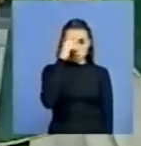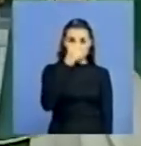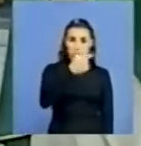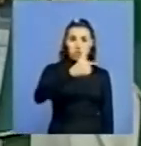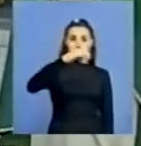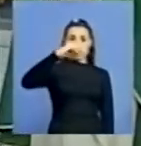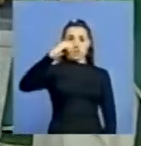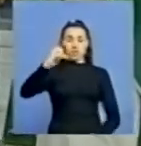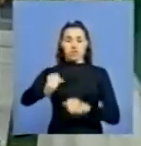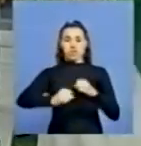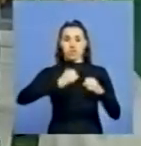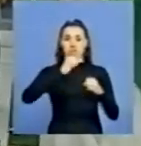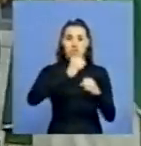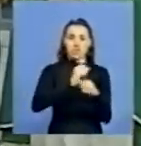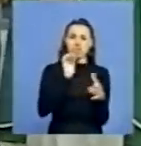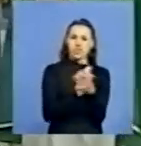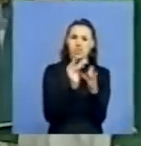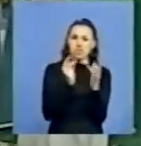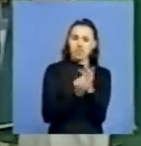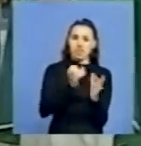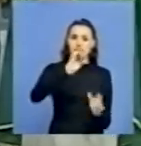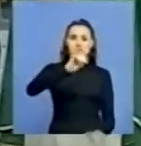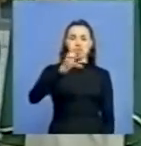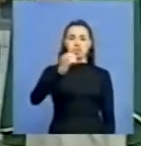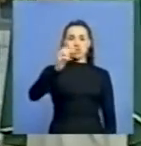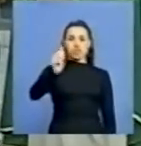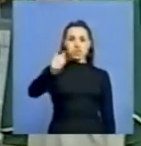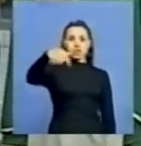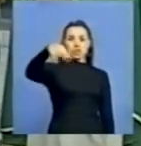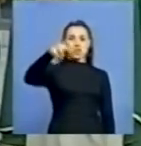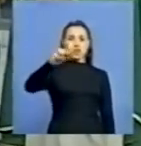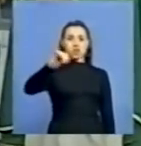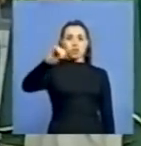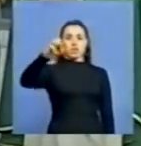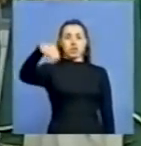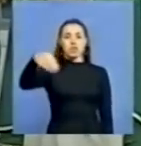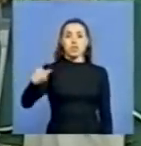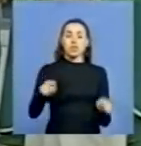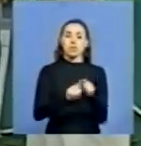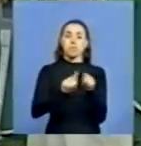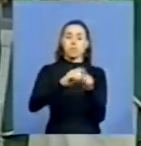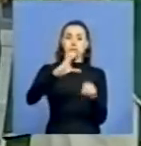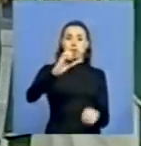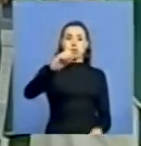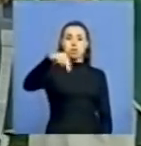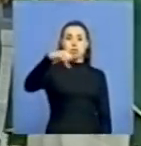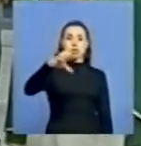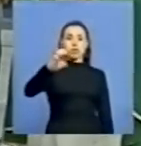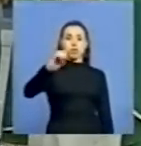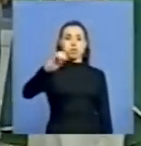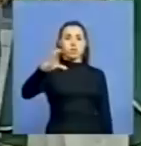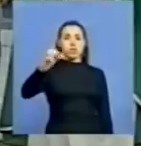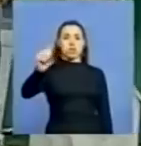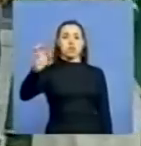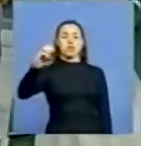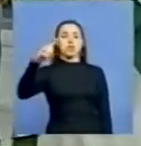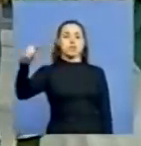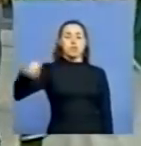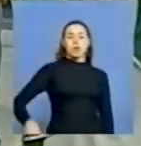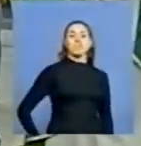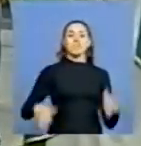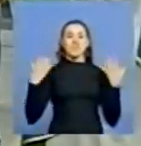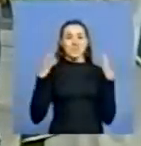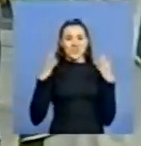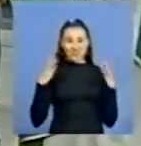anos de casados de Joaquim Darcy e também de Conceição Aparecida. Então, parabéns a